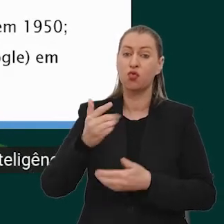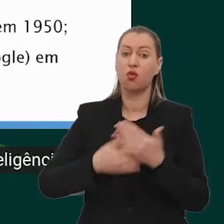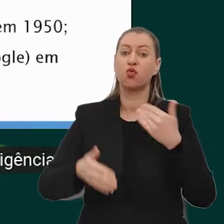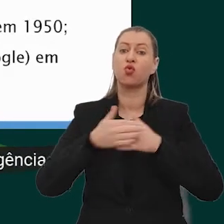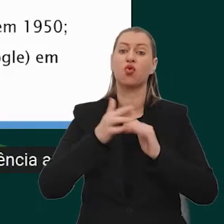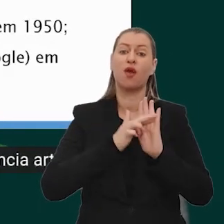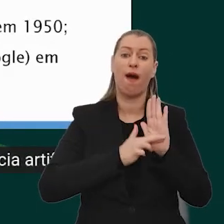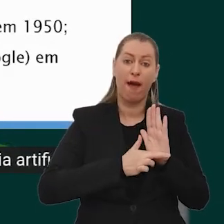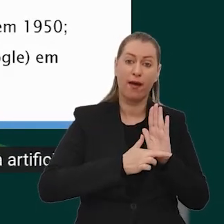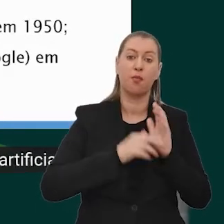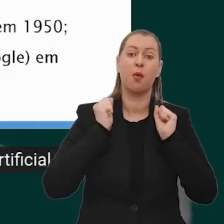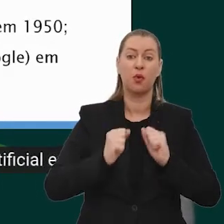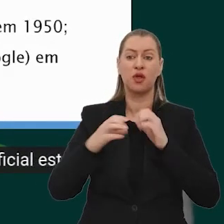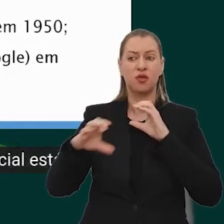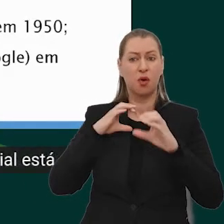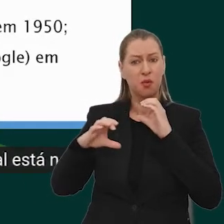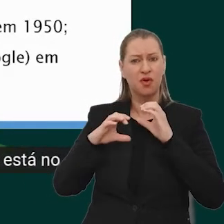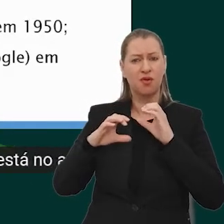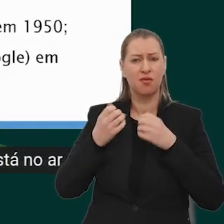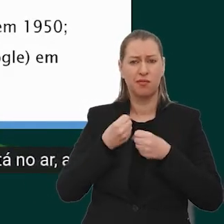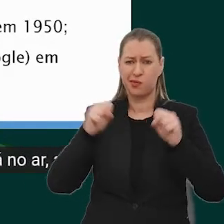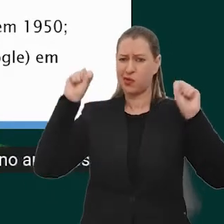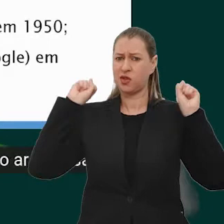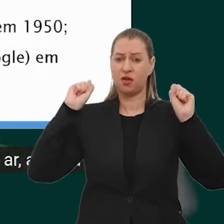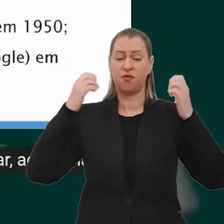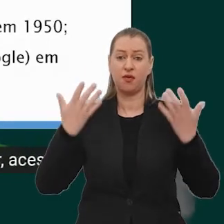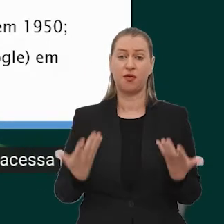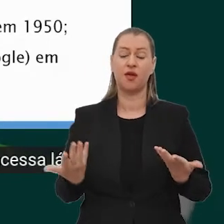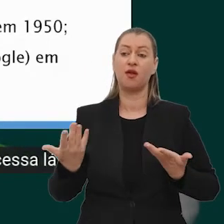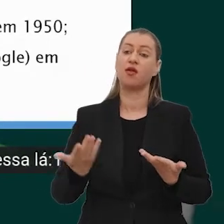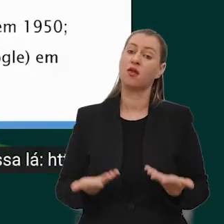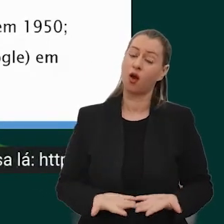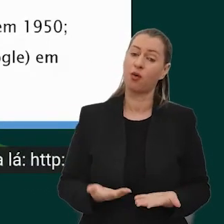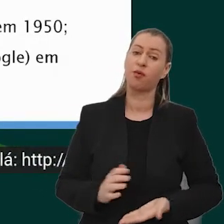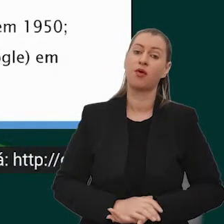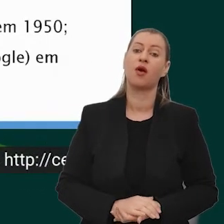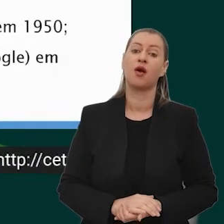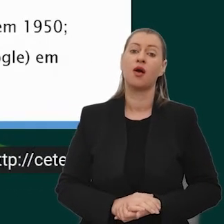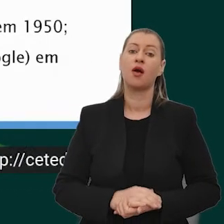para poder se comunicar. Isso se tornou impossível. E